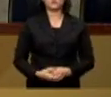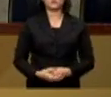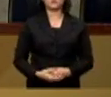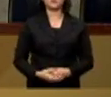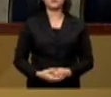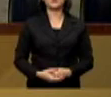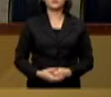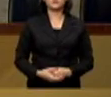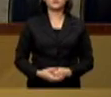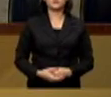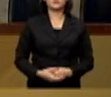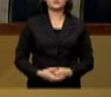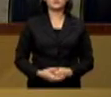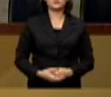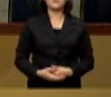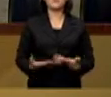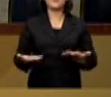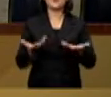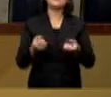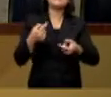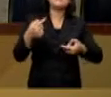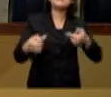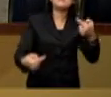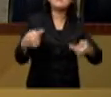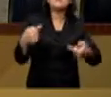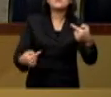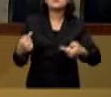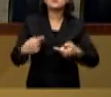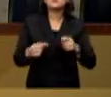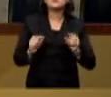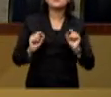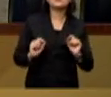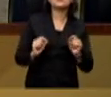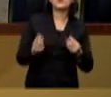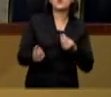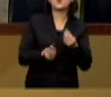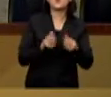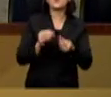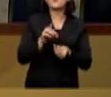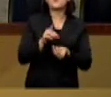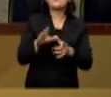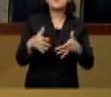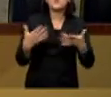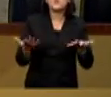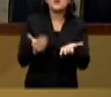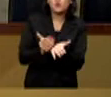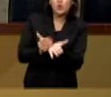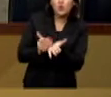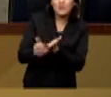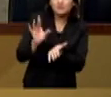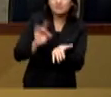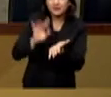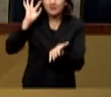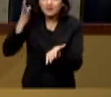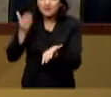que o que se vai discutir também é a modulação. Na ADI